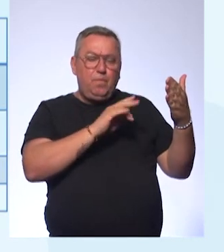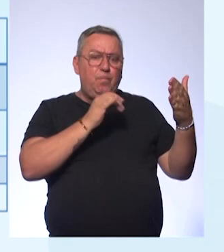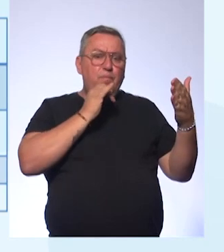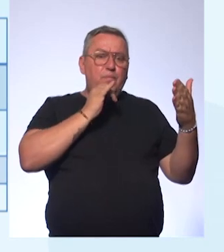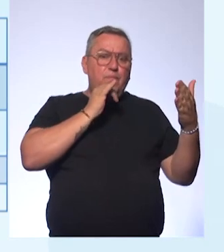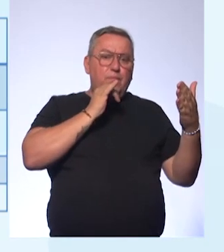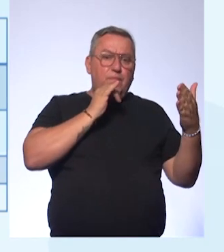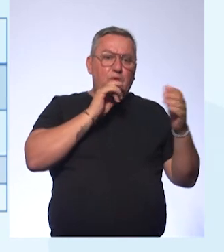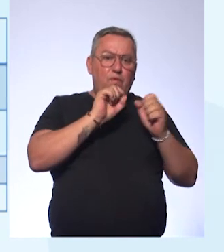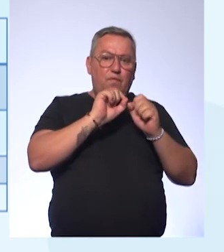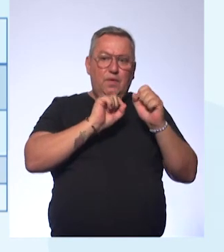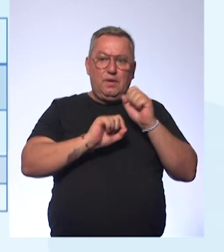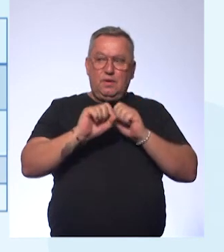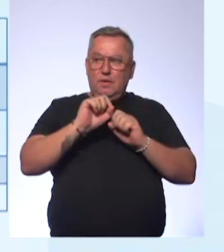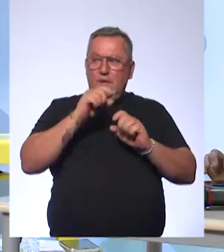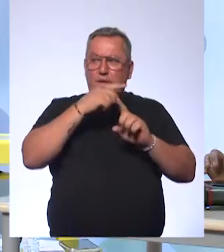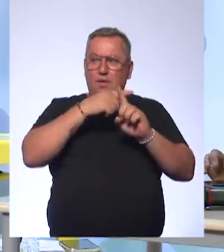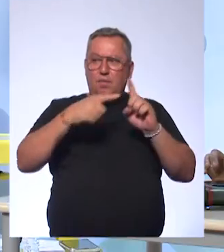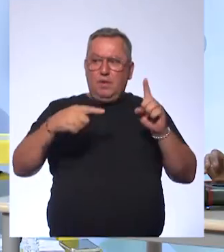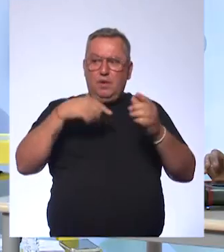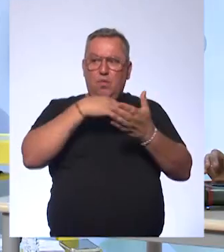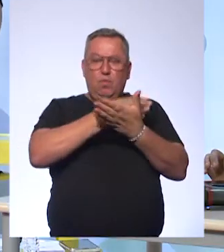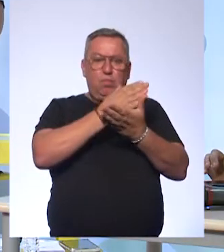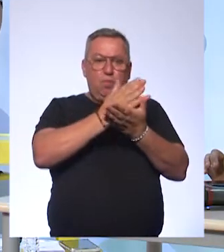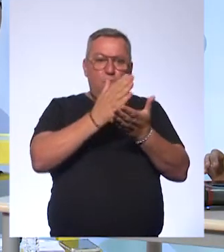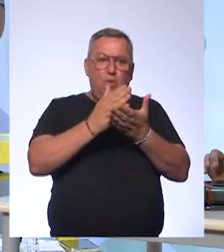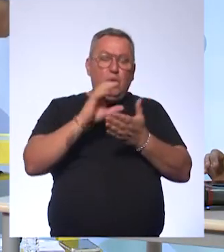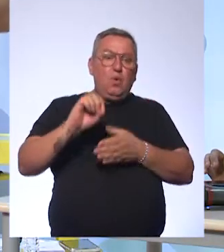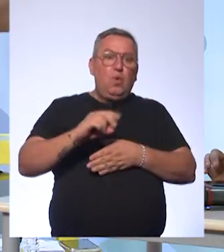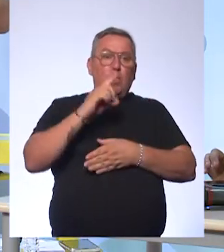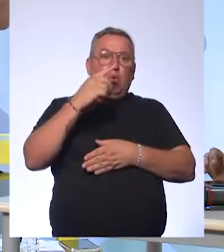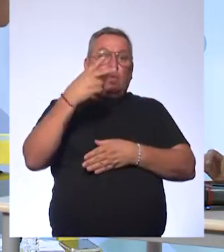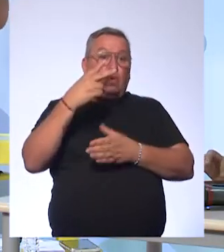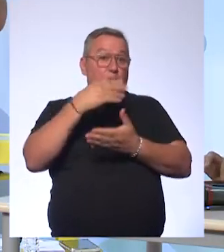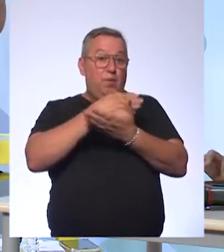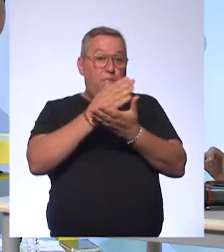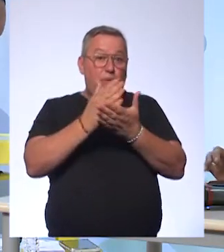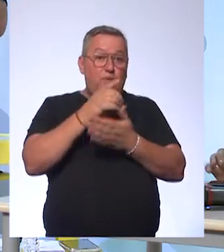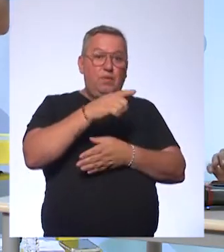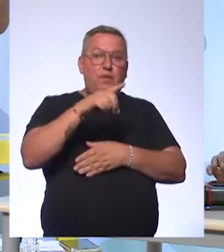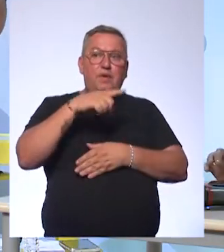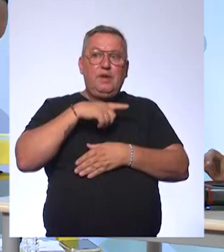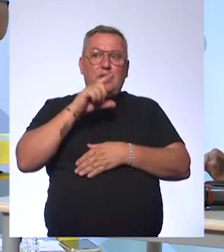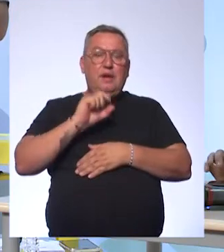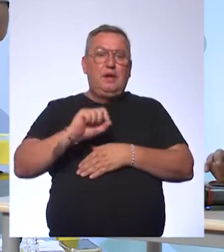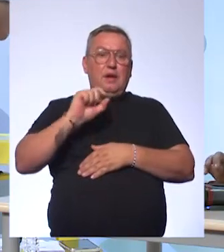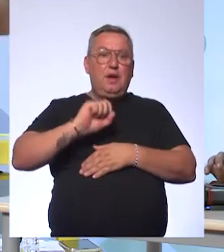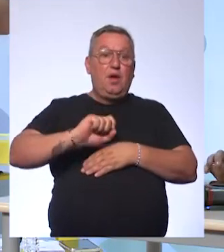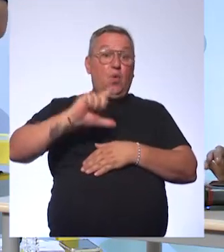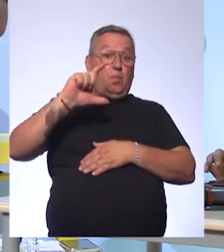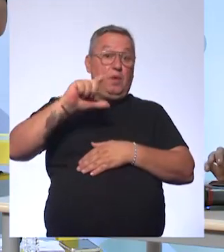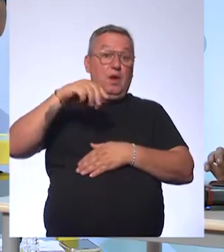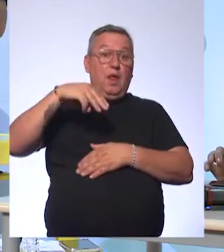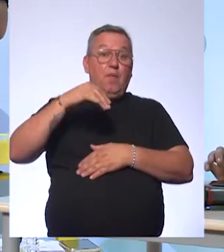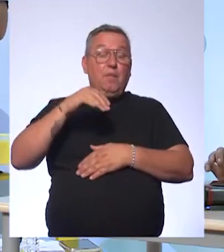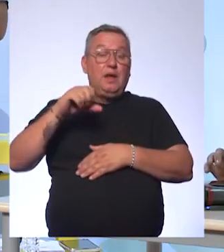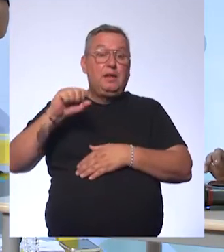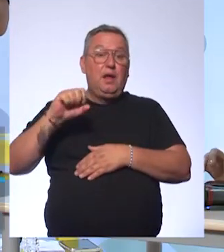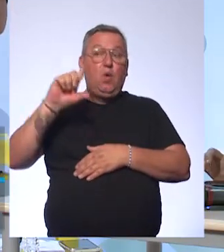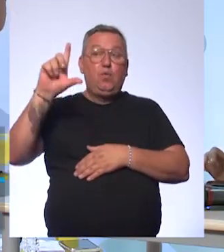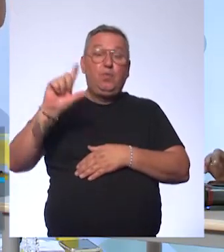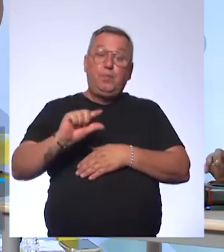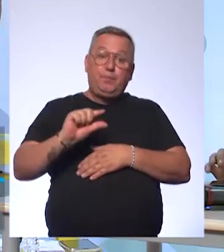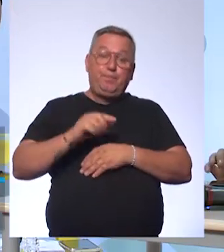né, ou fazer meio bolo, ou fazer um bolo e meio, ou 2 bolos, você vai ter que aumentar a massa ou diminuir a